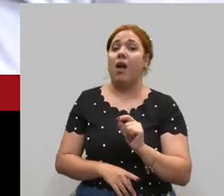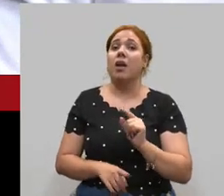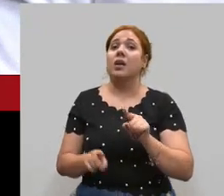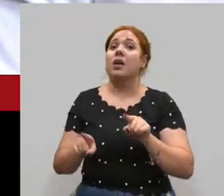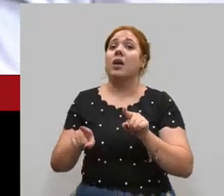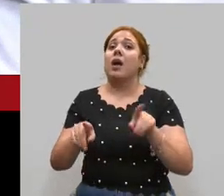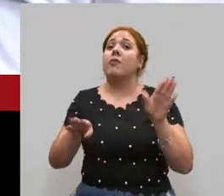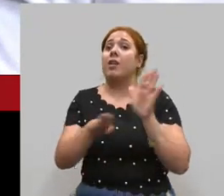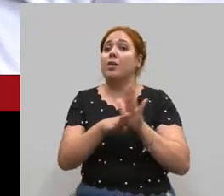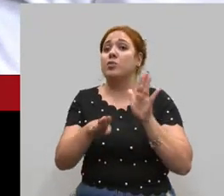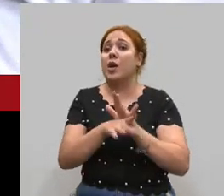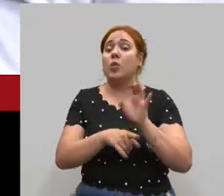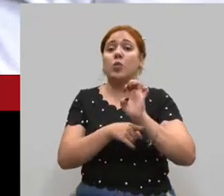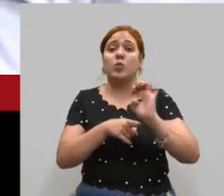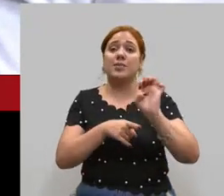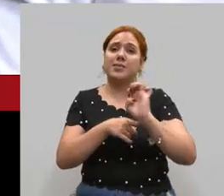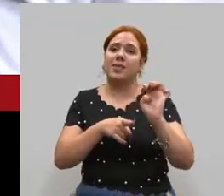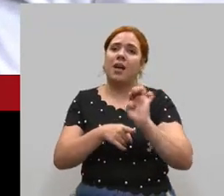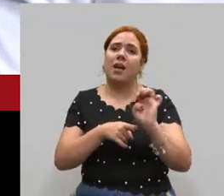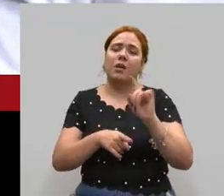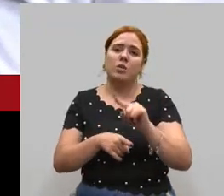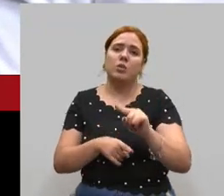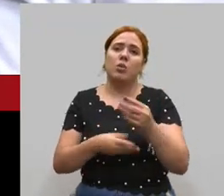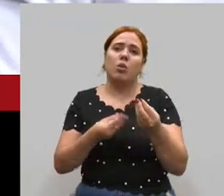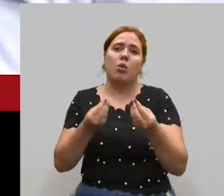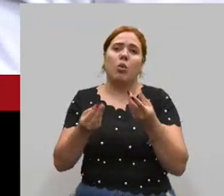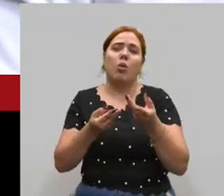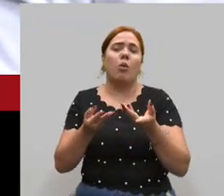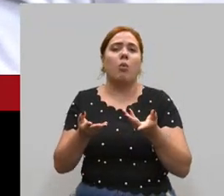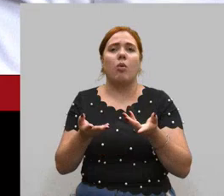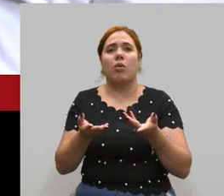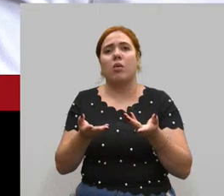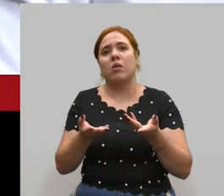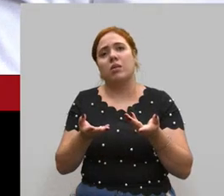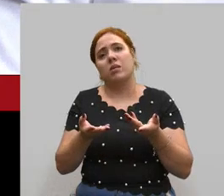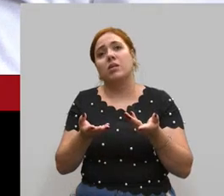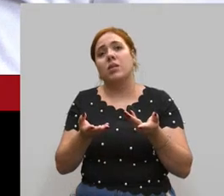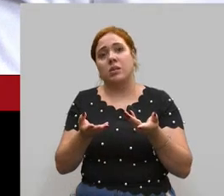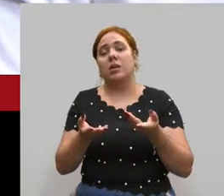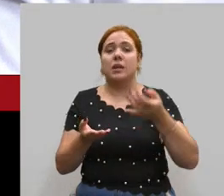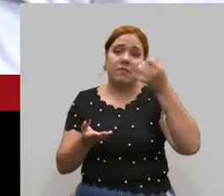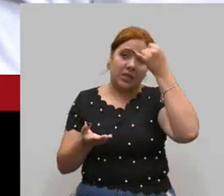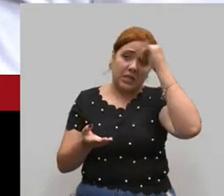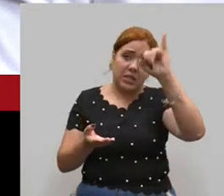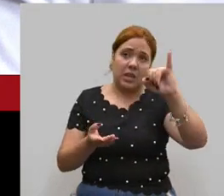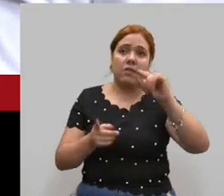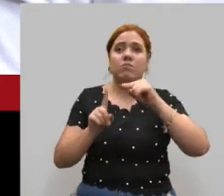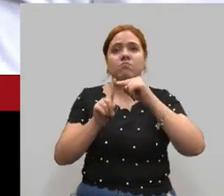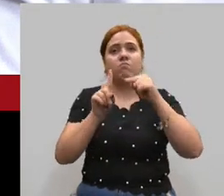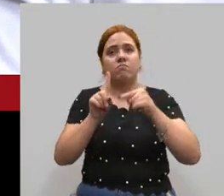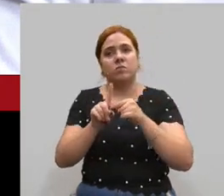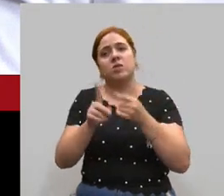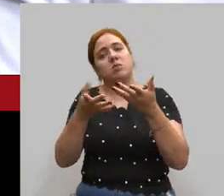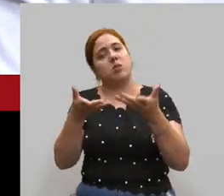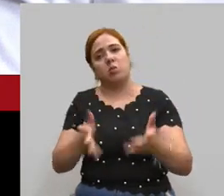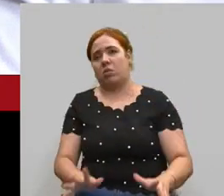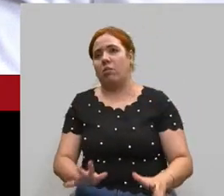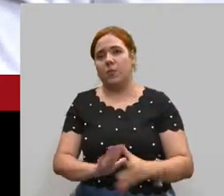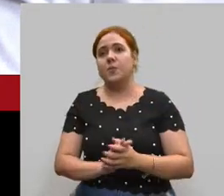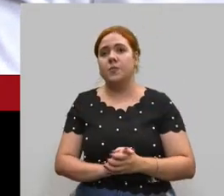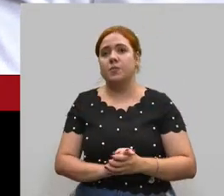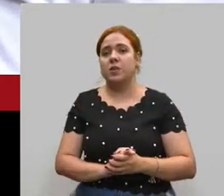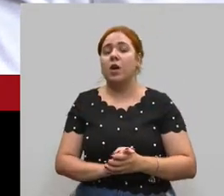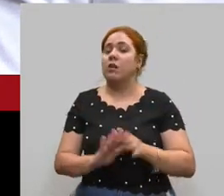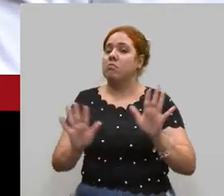do Estado o custo das cidades que são realizados aí de forma a evitar gravidez que de fato não são desejadas no